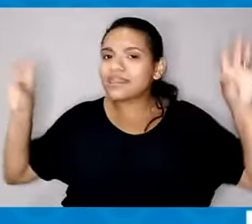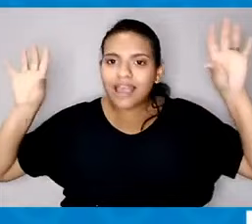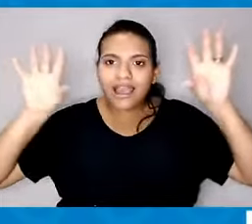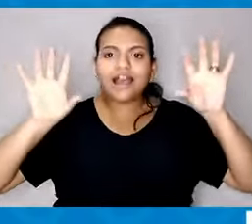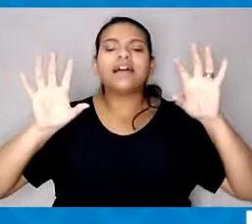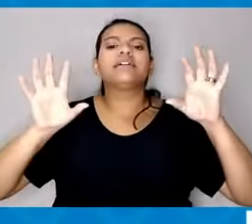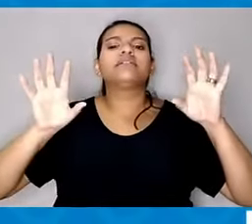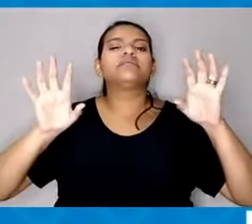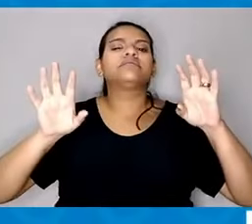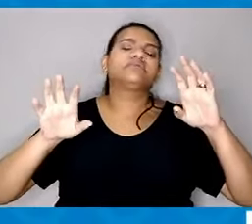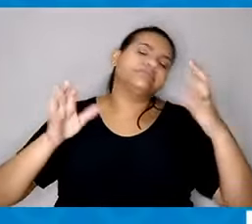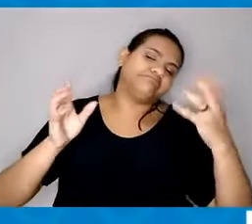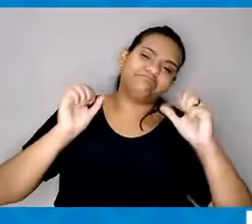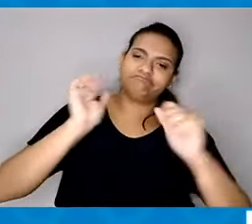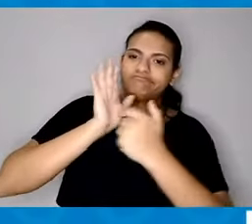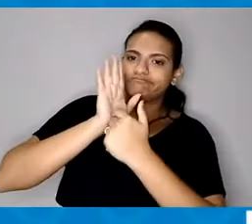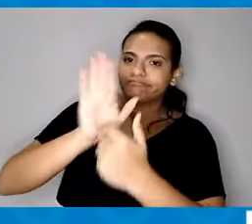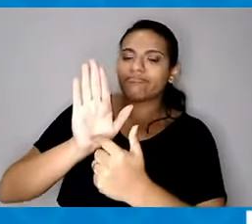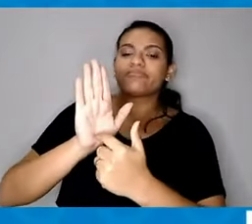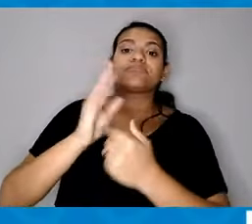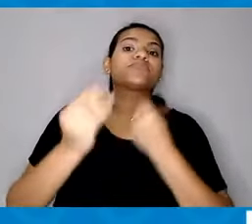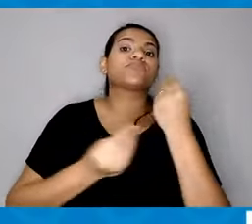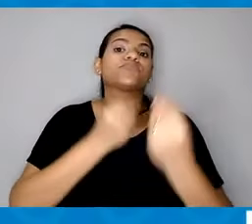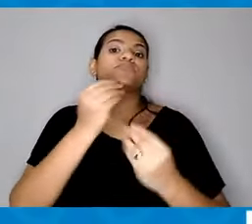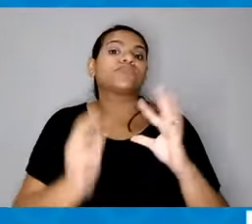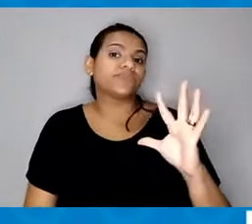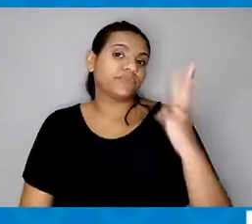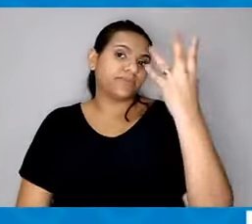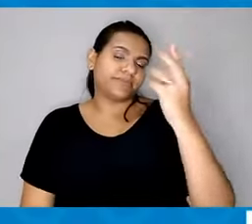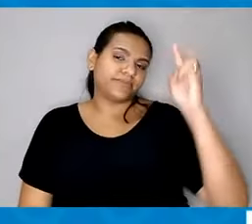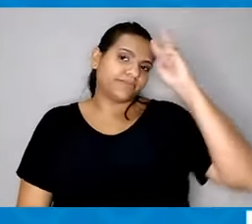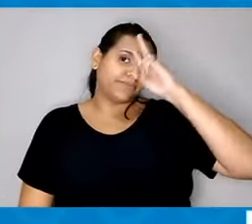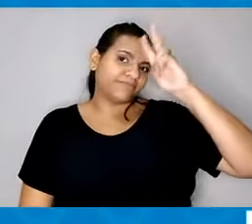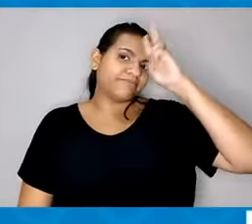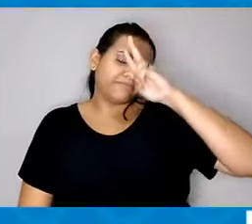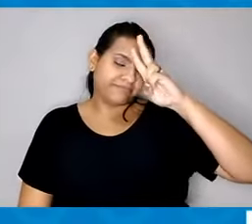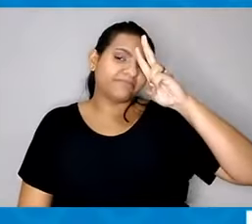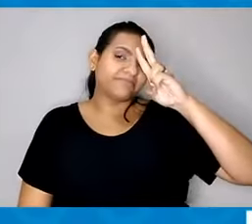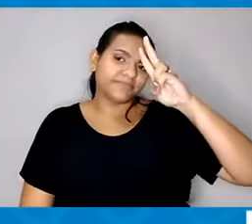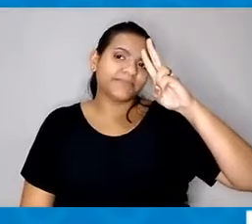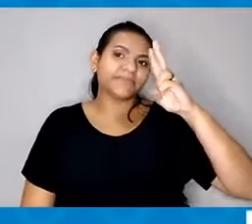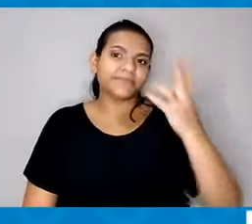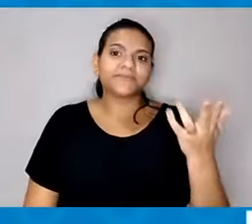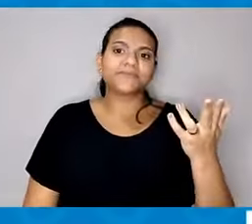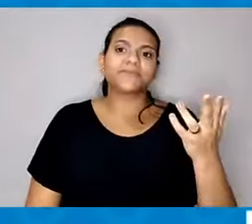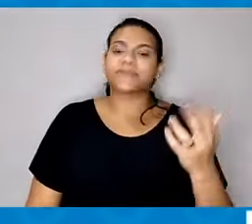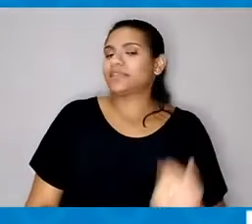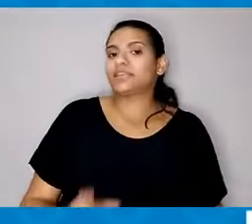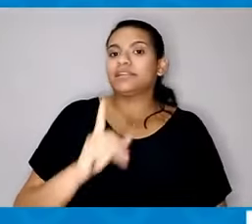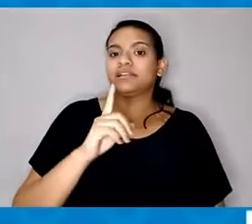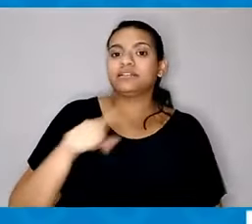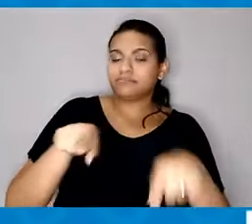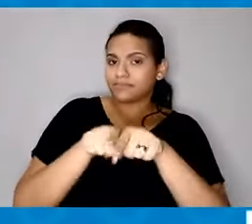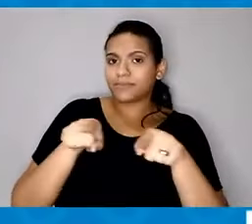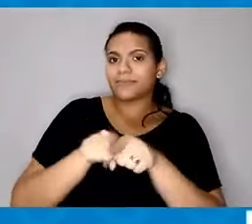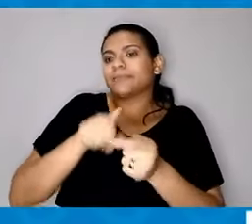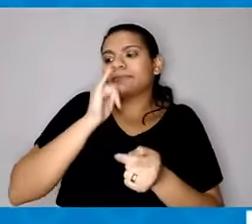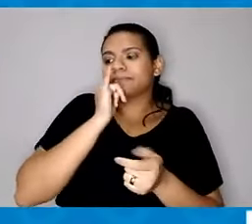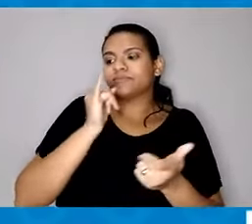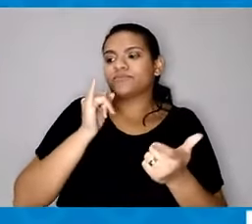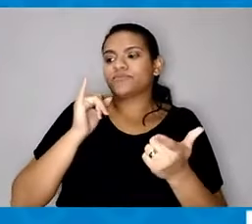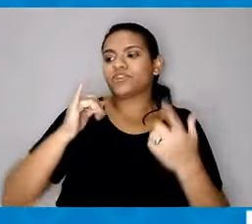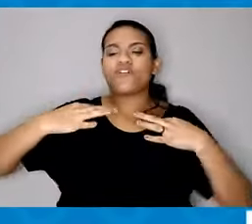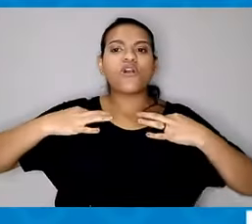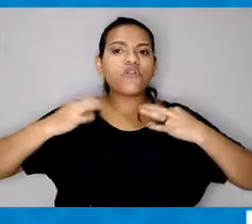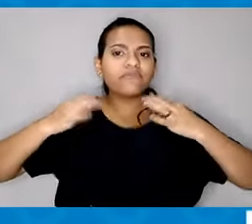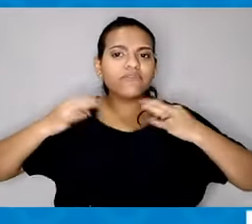espelham ou endereçam certas situações históricas, com as suas vestes,